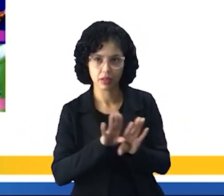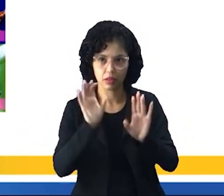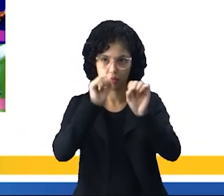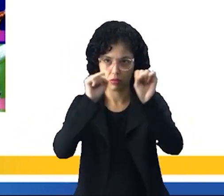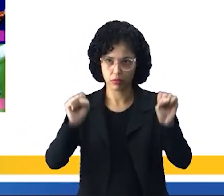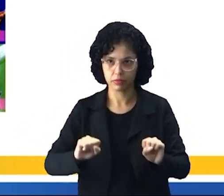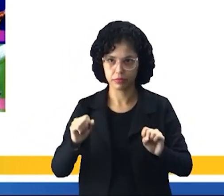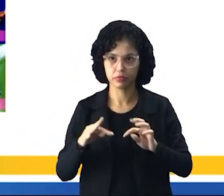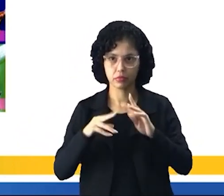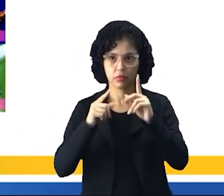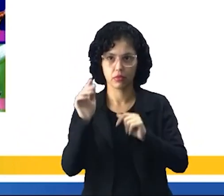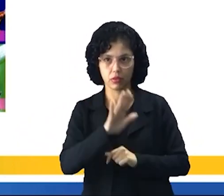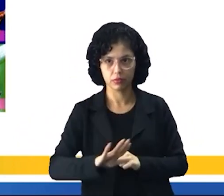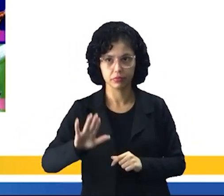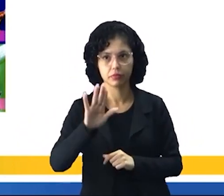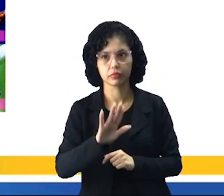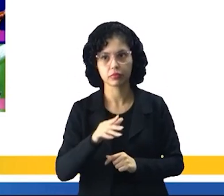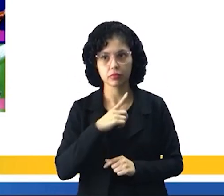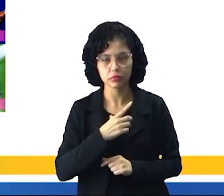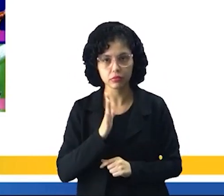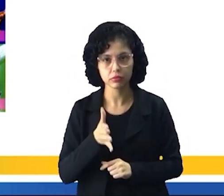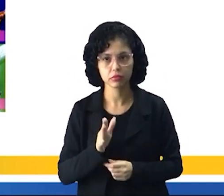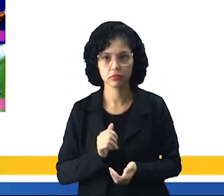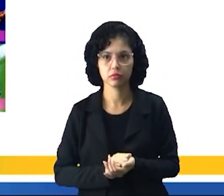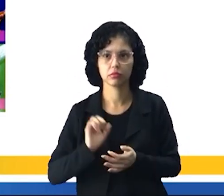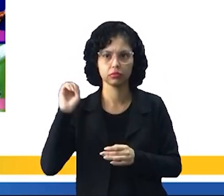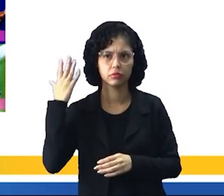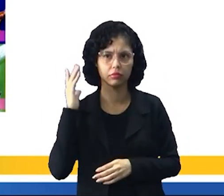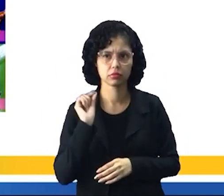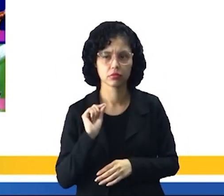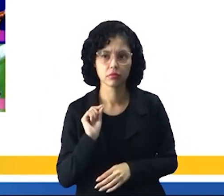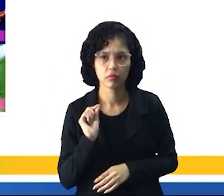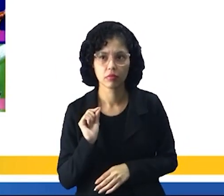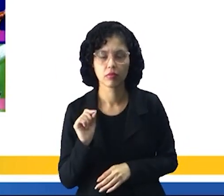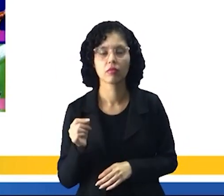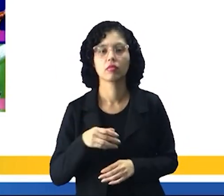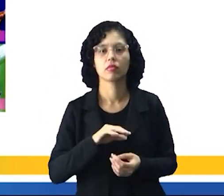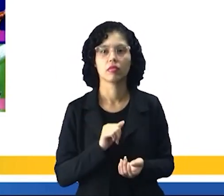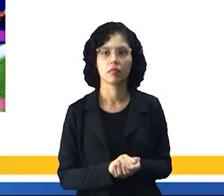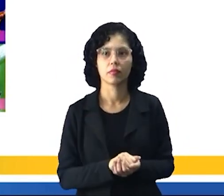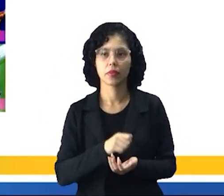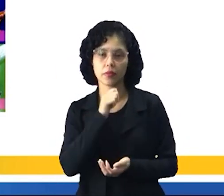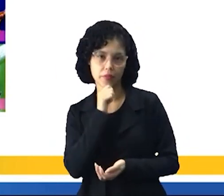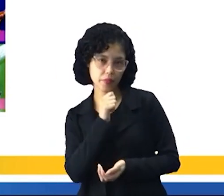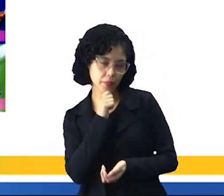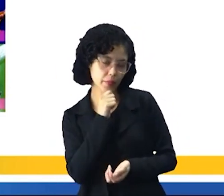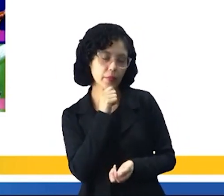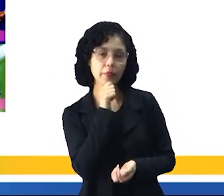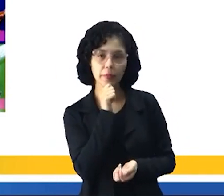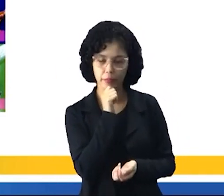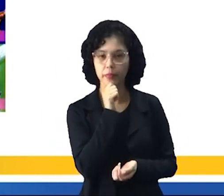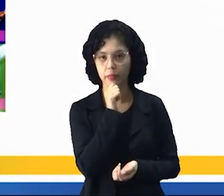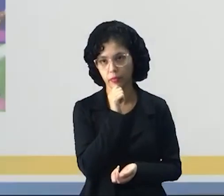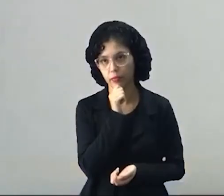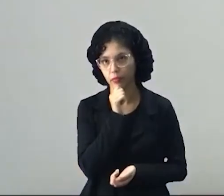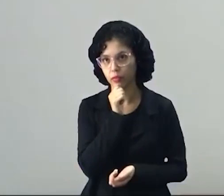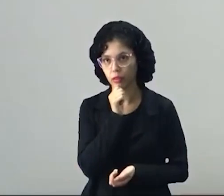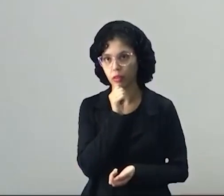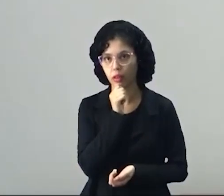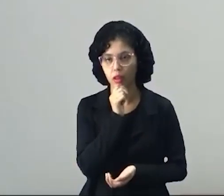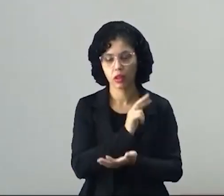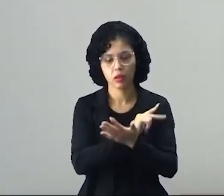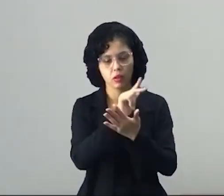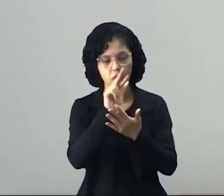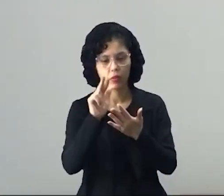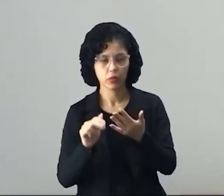sistema digestório completo, ok? O que vai acontecer? Nesses organismos, além da sua